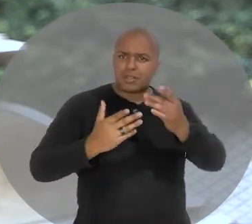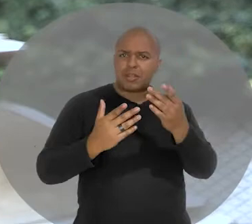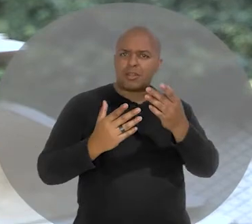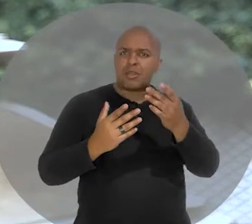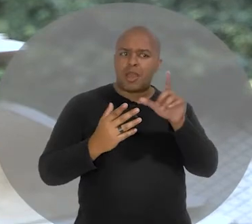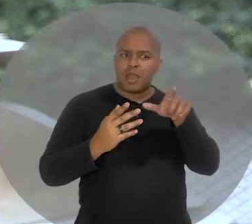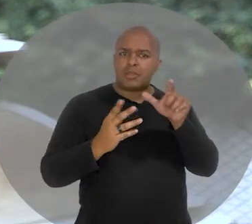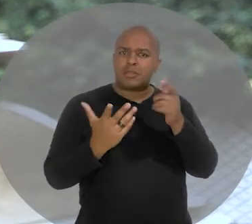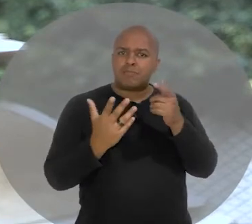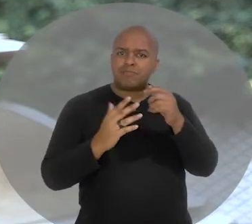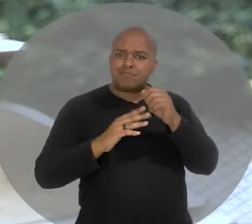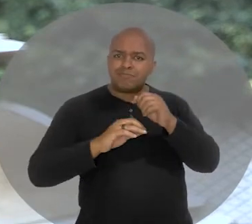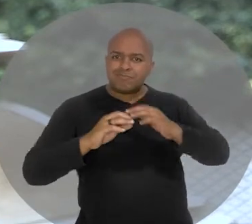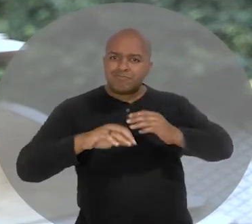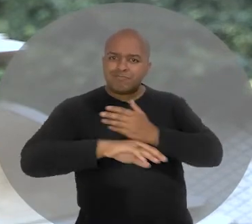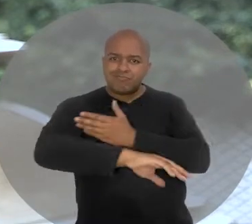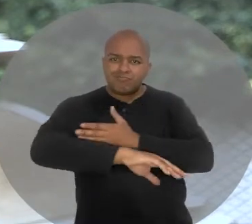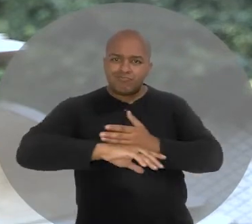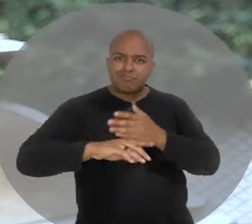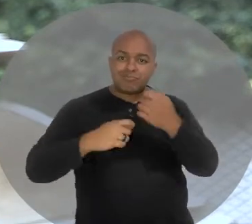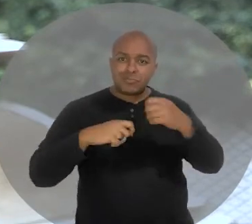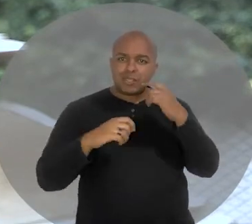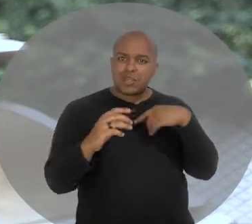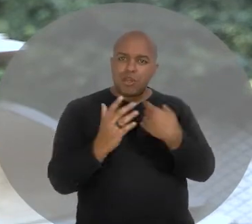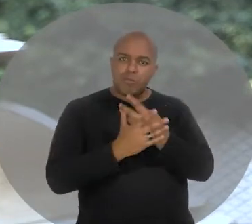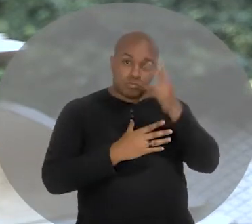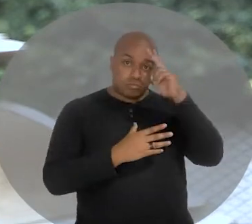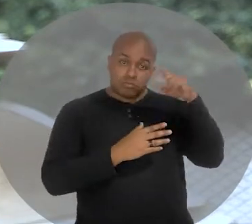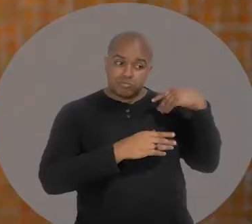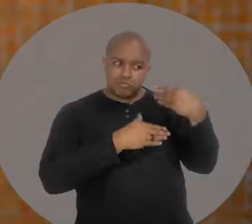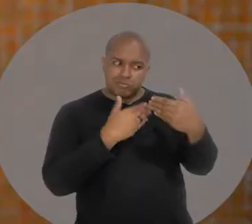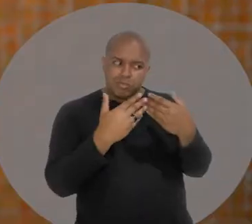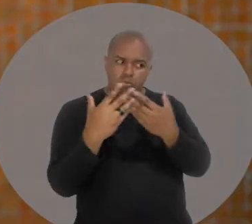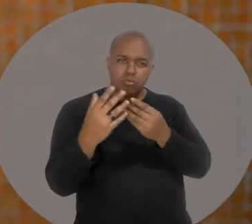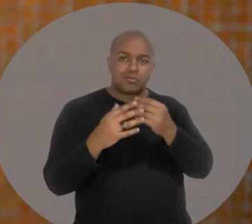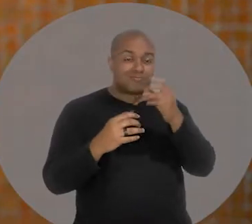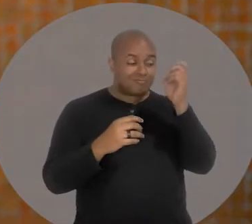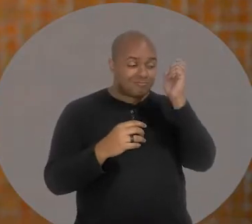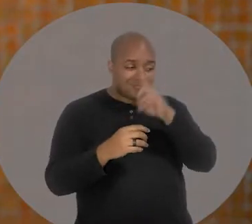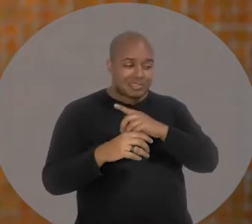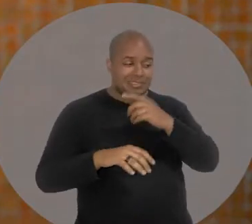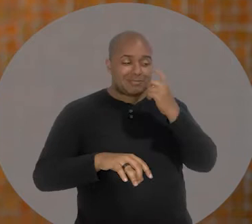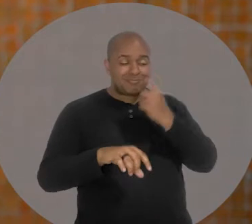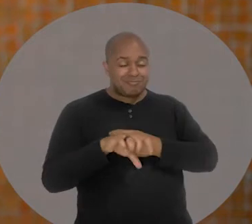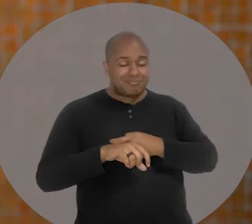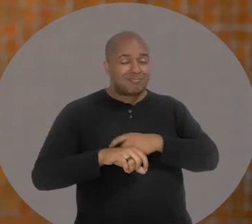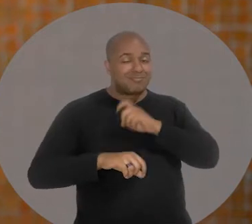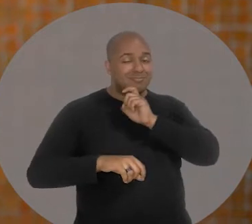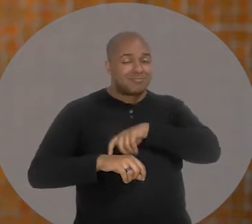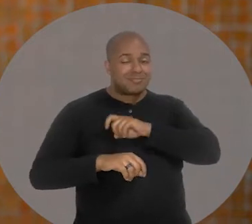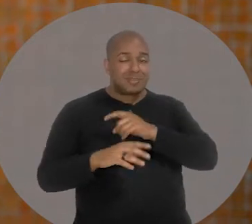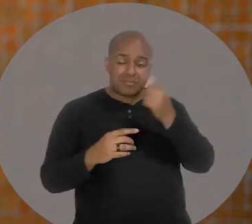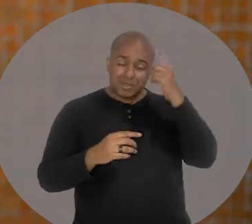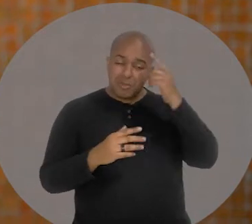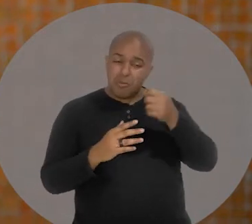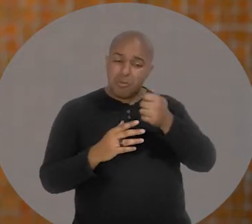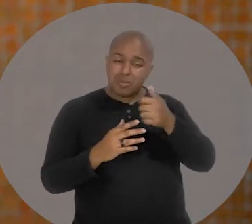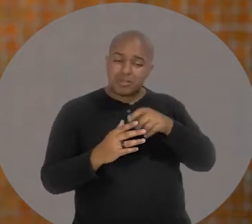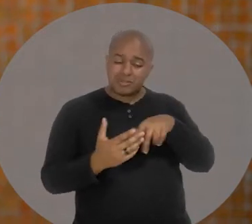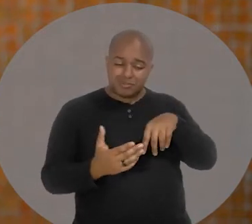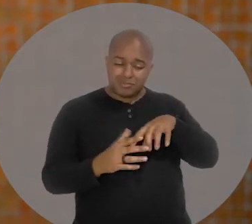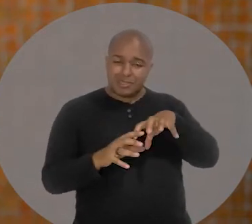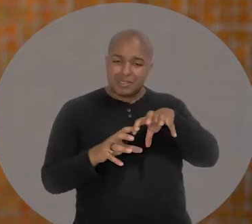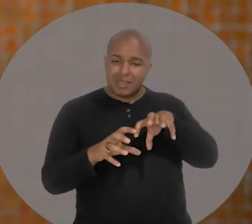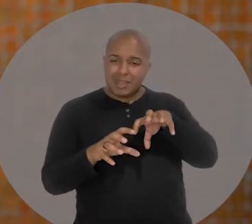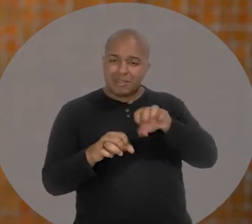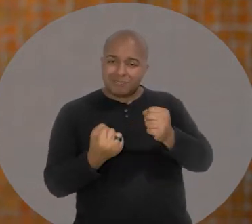essa atitude ela tem sido historicamente muito cruel. Já perdi a conta de quantas bengalas também foram amassadas dentro